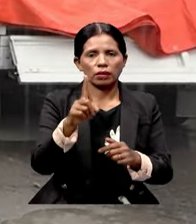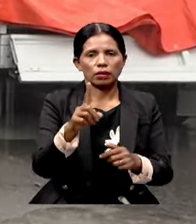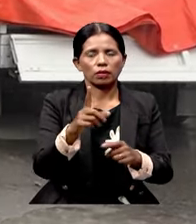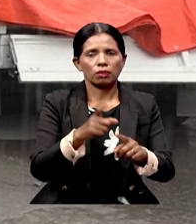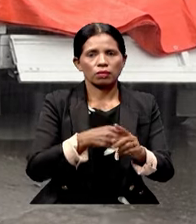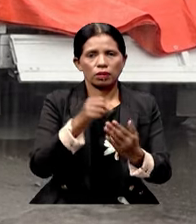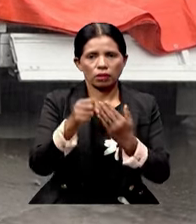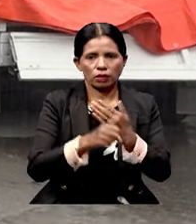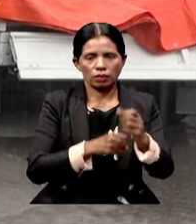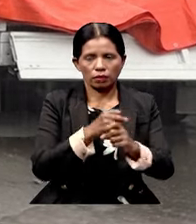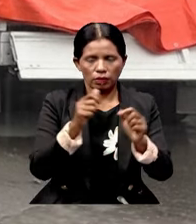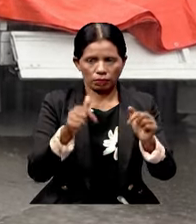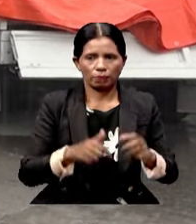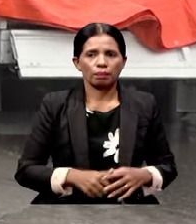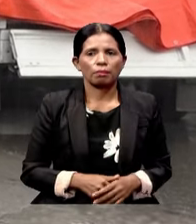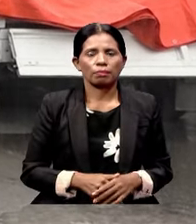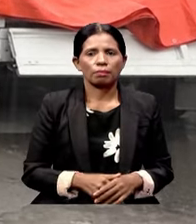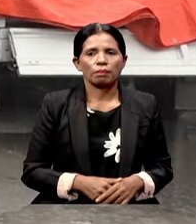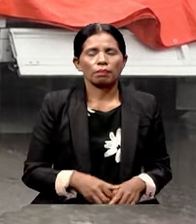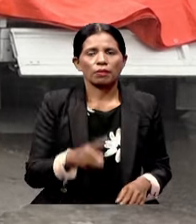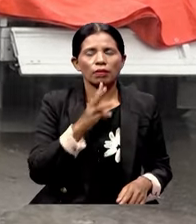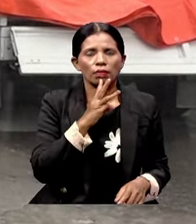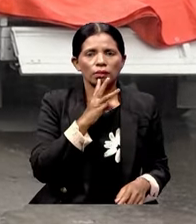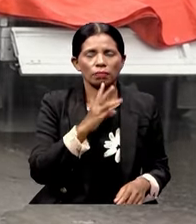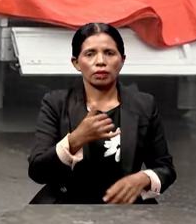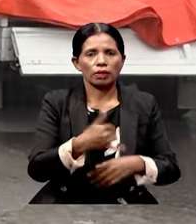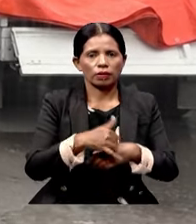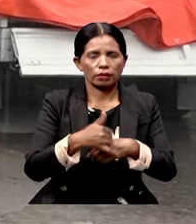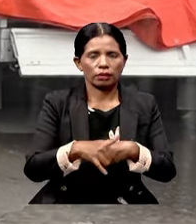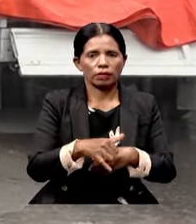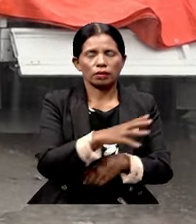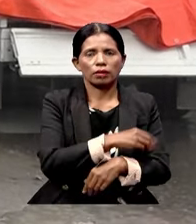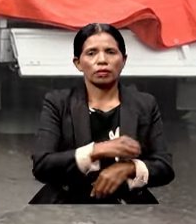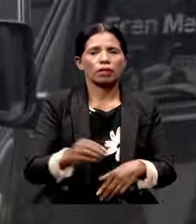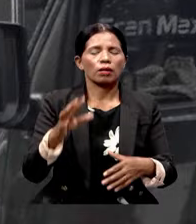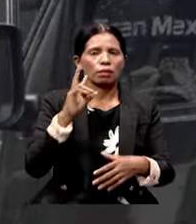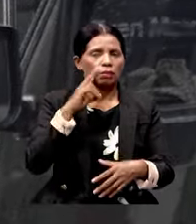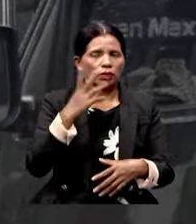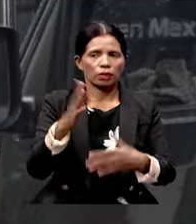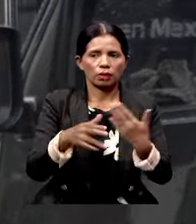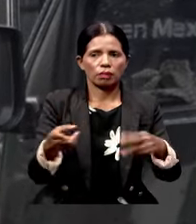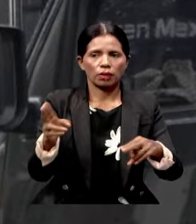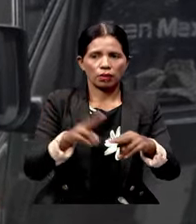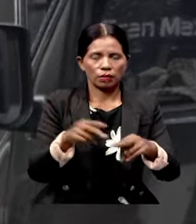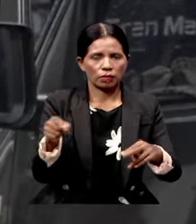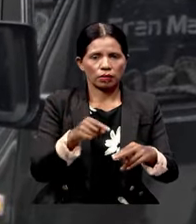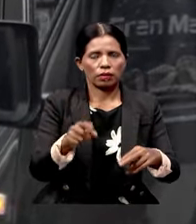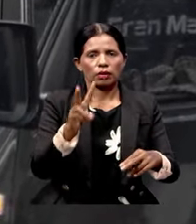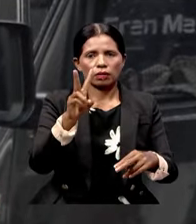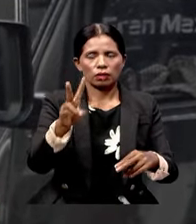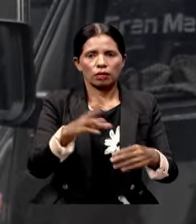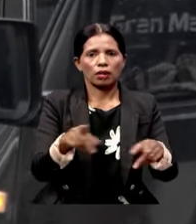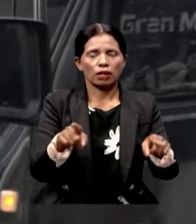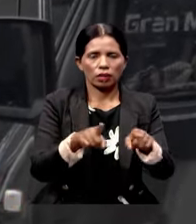fulan setembro tinang ne. B, bebidas, jus, aifuang no morotahan, aumenta porcento sanuresin rua, comparo ho tinang kotuk,